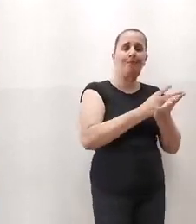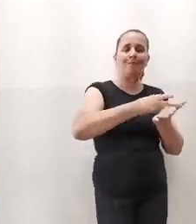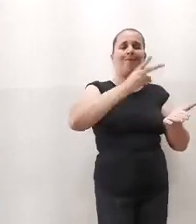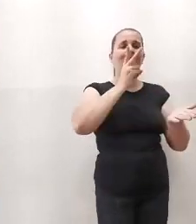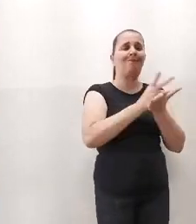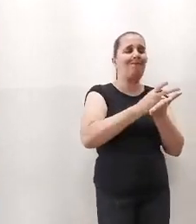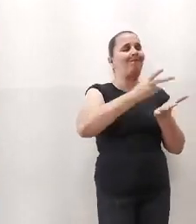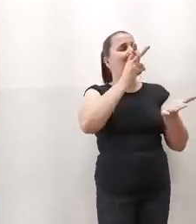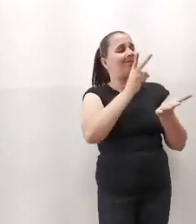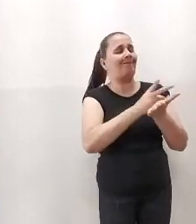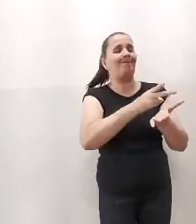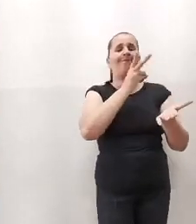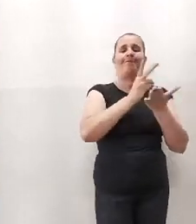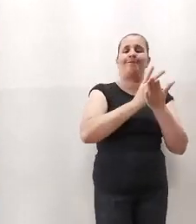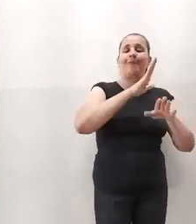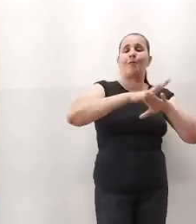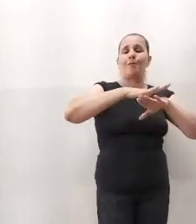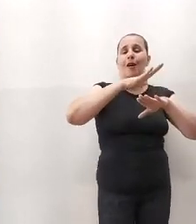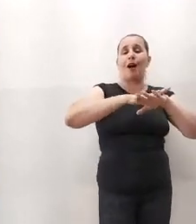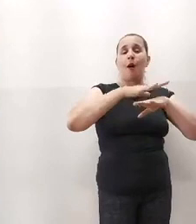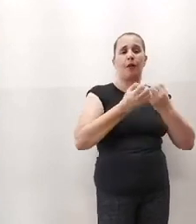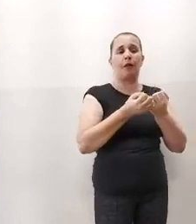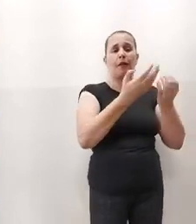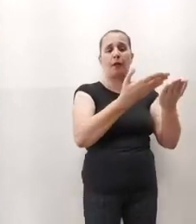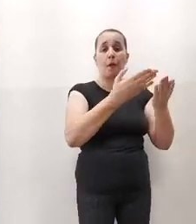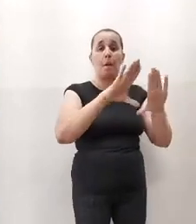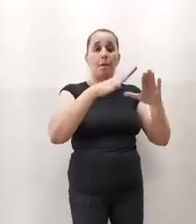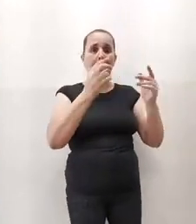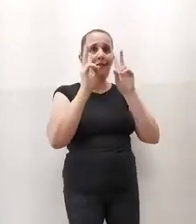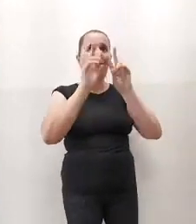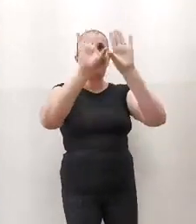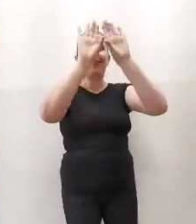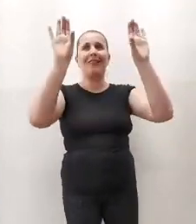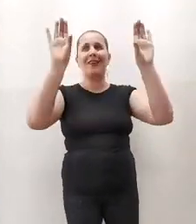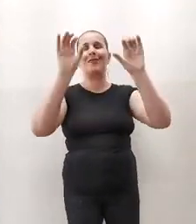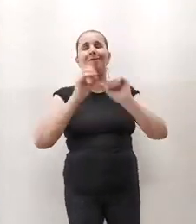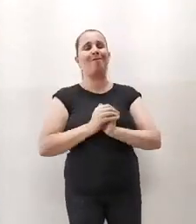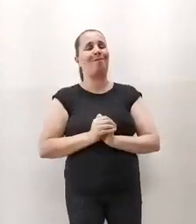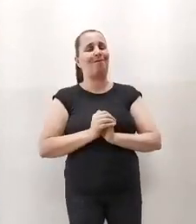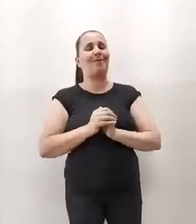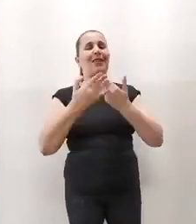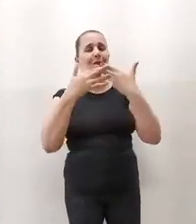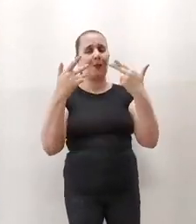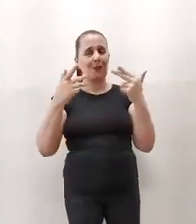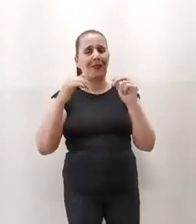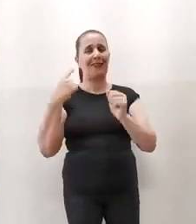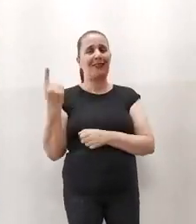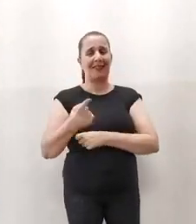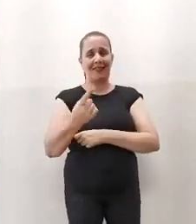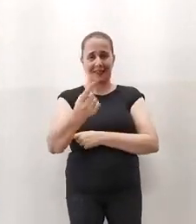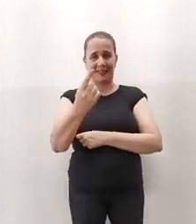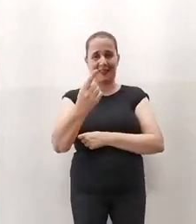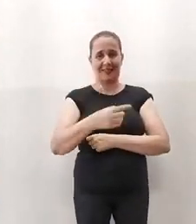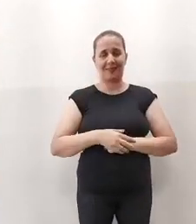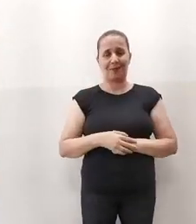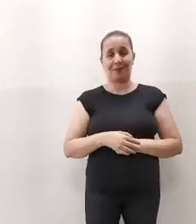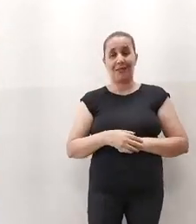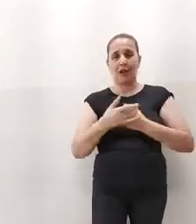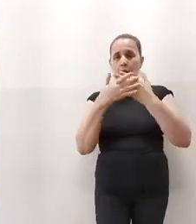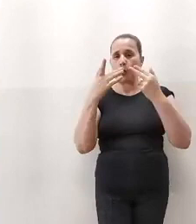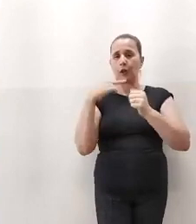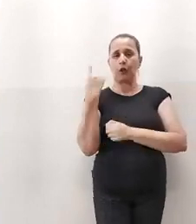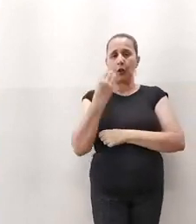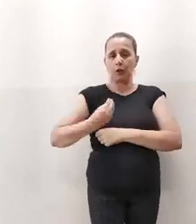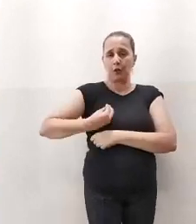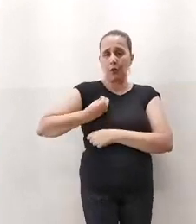cada vez mais e mais entregando isso. Mas a visão celestial, irmãos, são coisas eternas. Coisas que